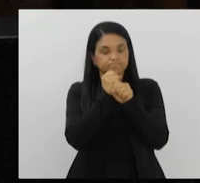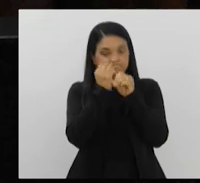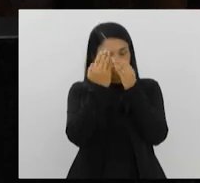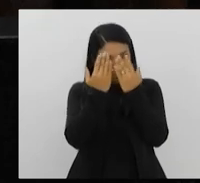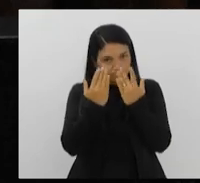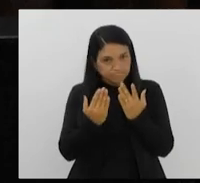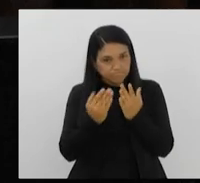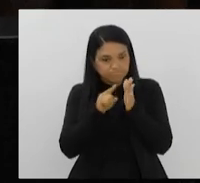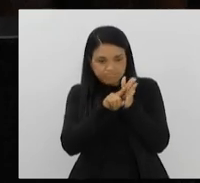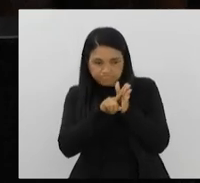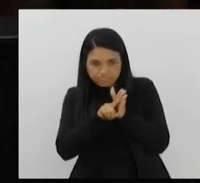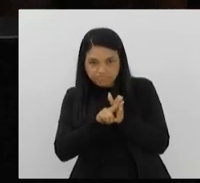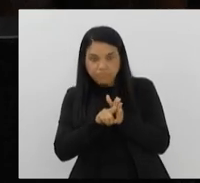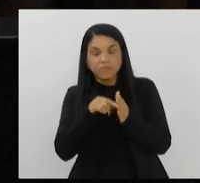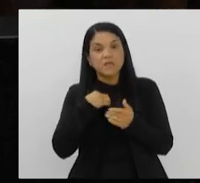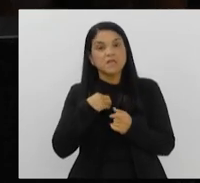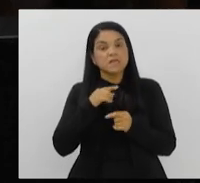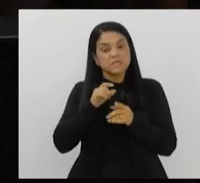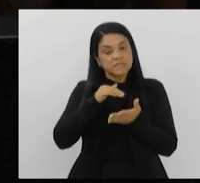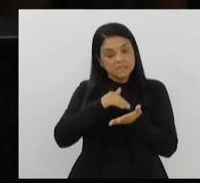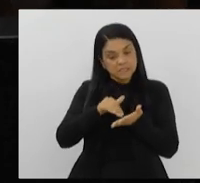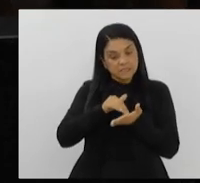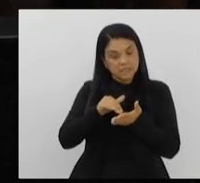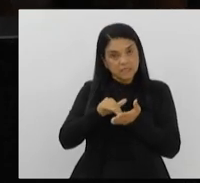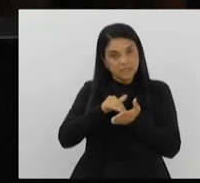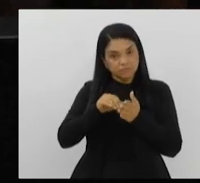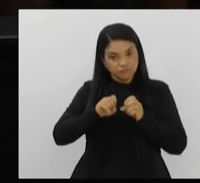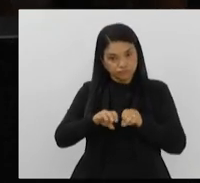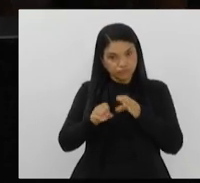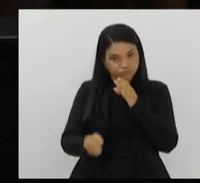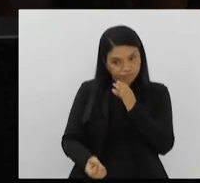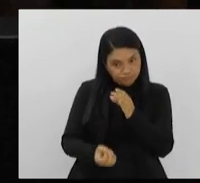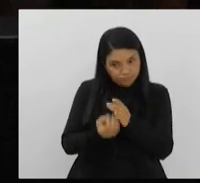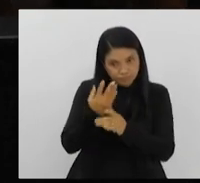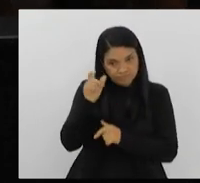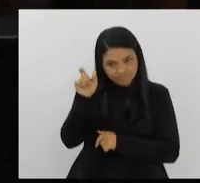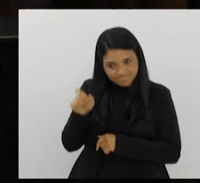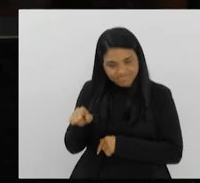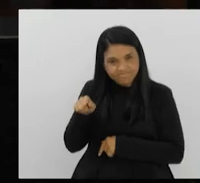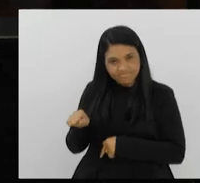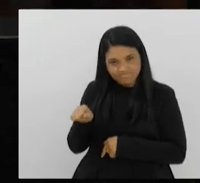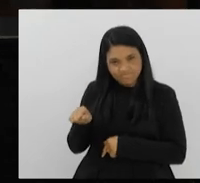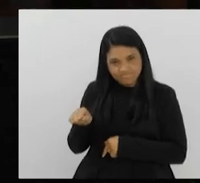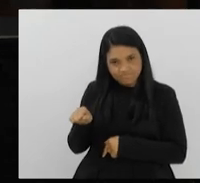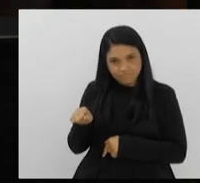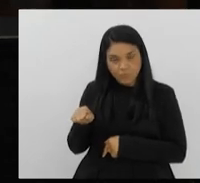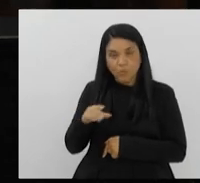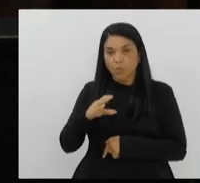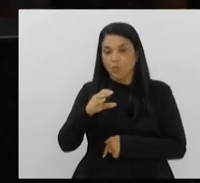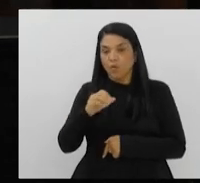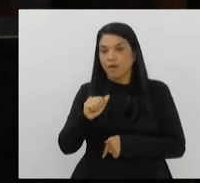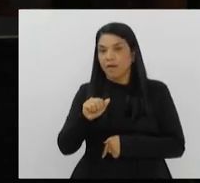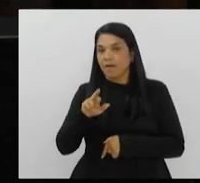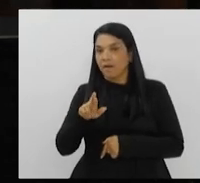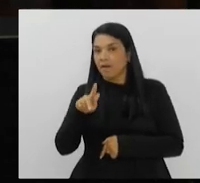E, na Secretaria de Educação, ele criou um cargo